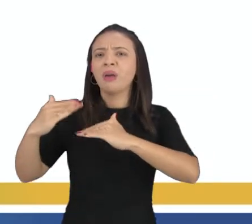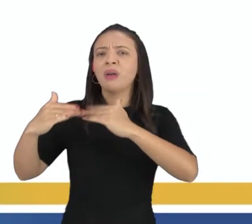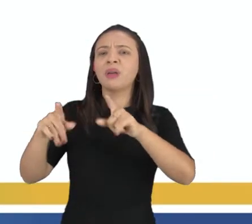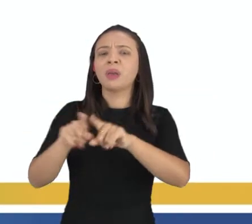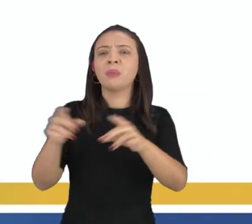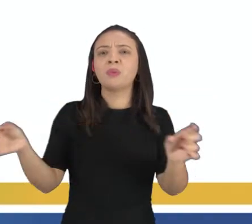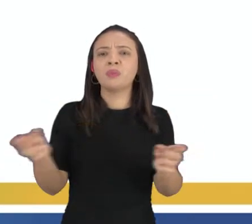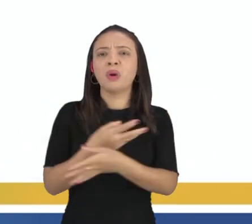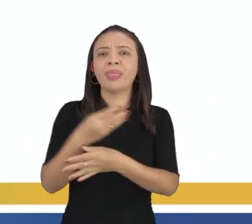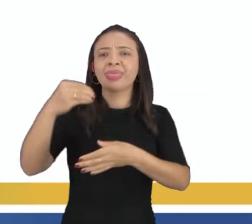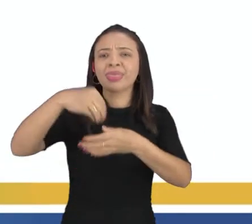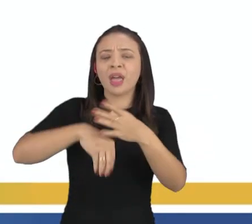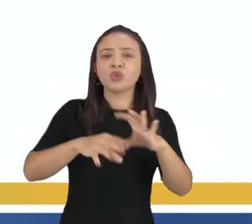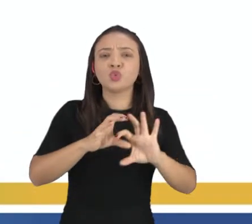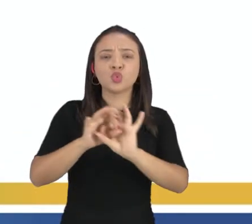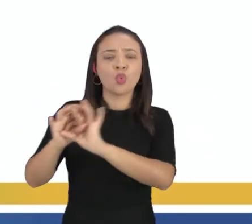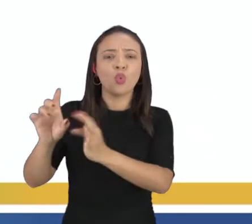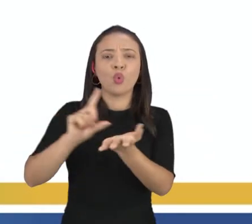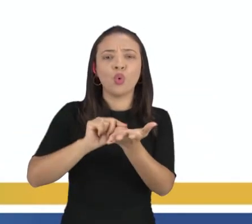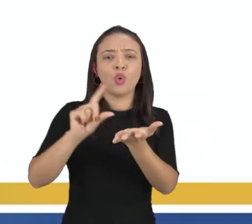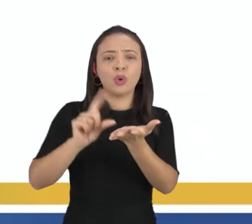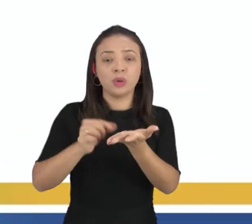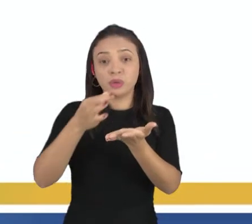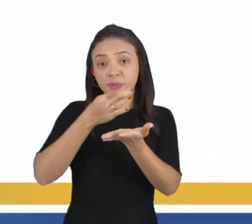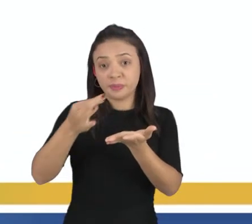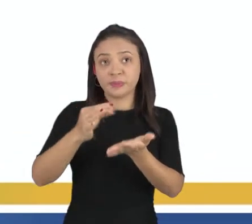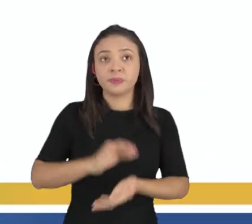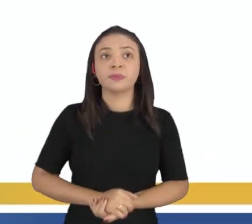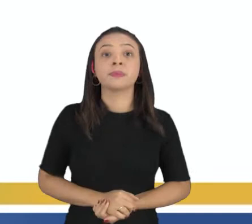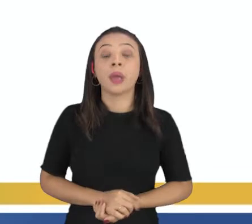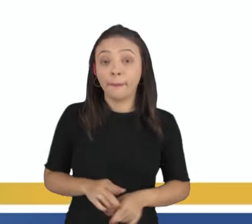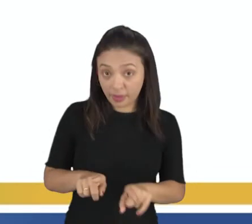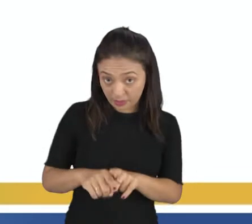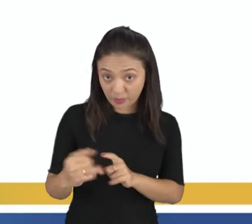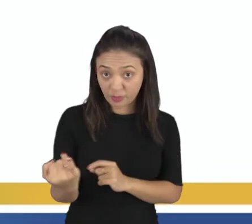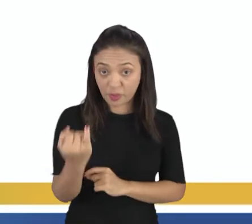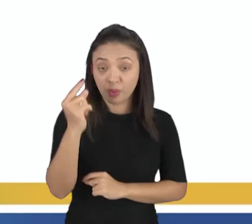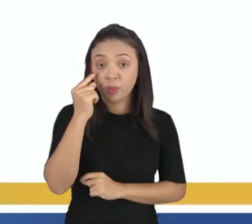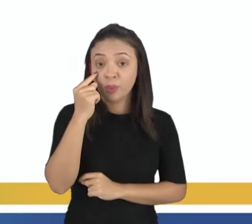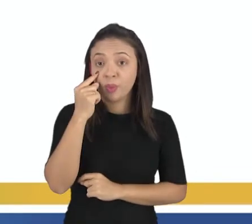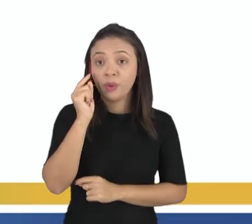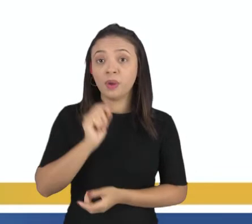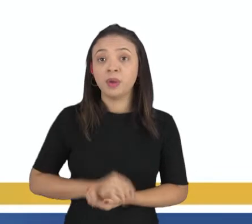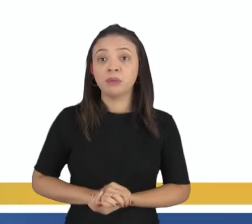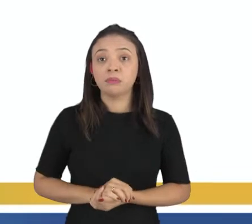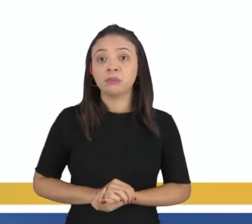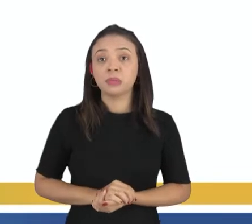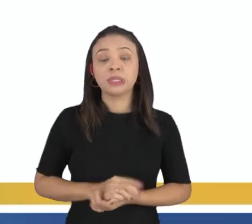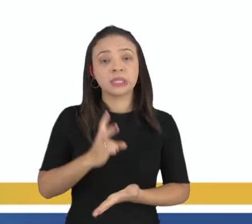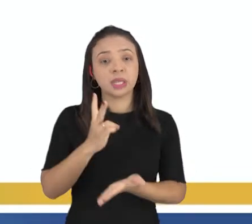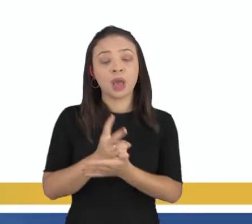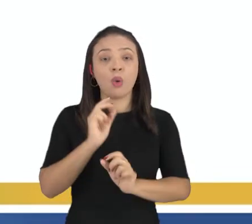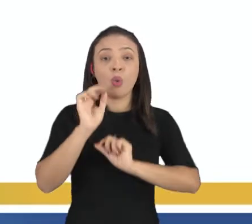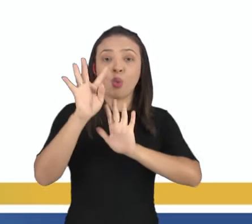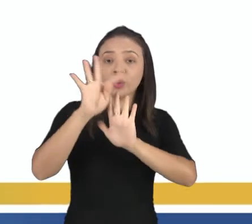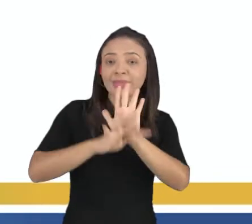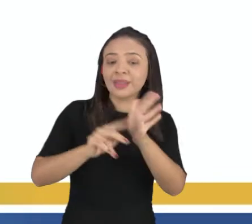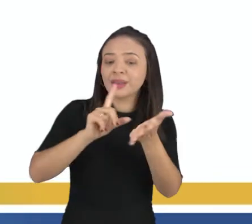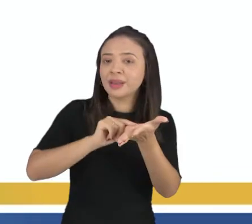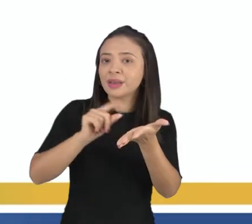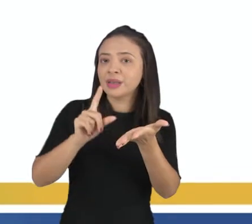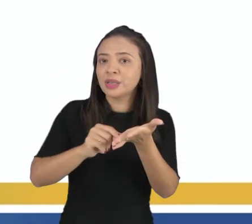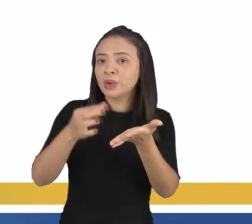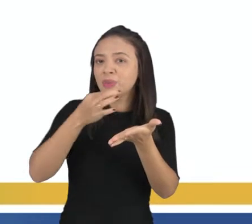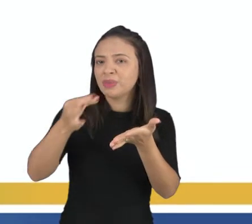e a conclusão dentro do artigo de opinião. Vale ressaltar aqui, pessoal, que normalmente os textos de artigo de opinião, eles são um pouco